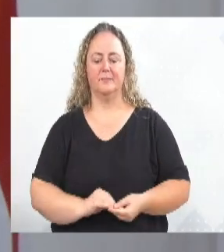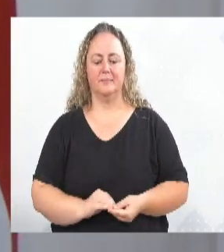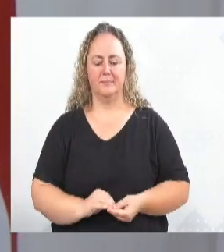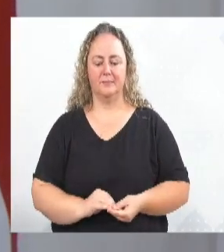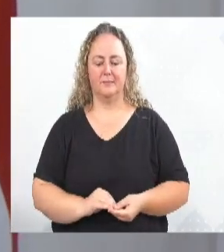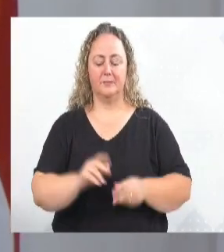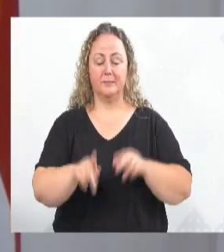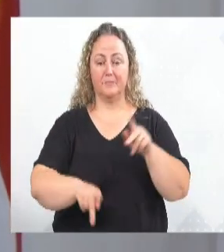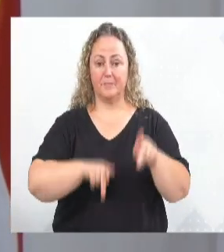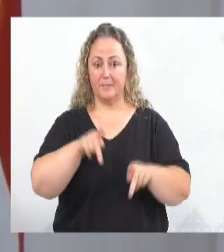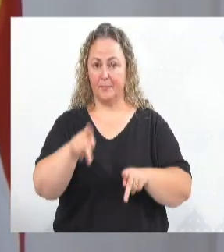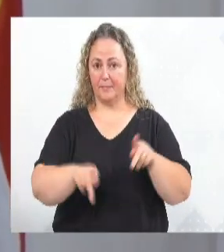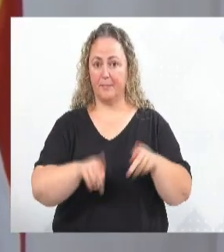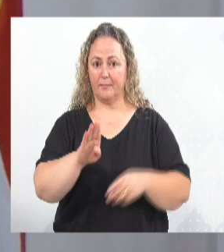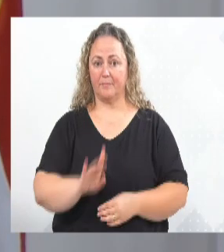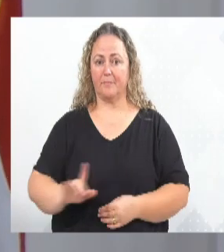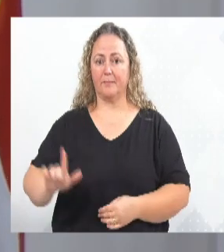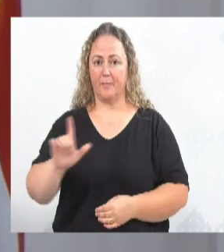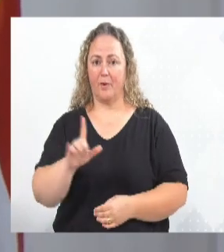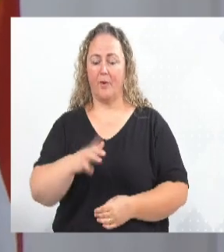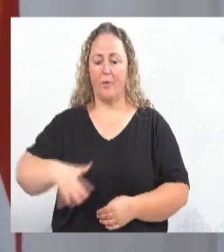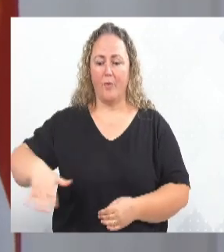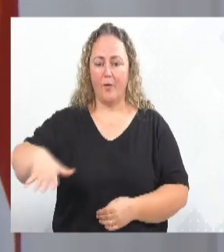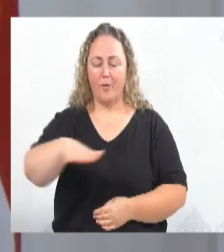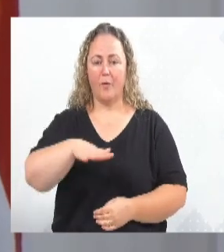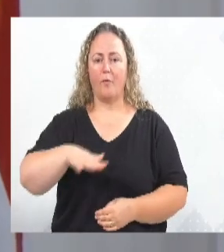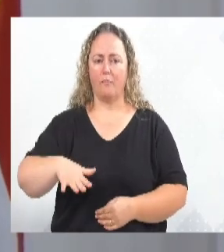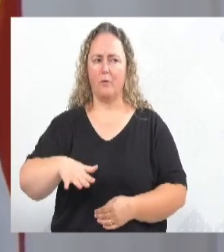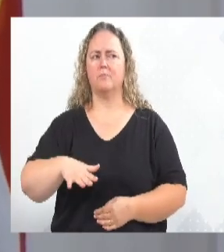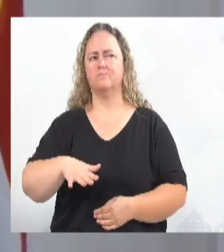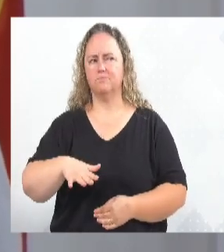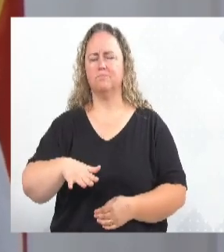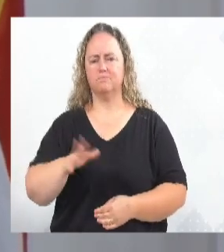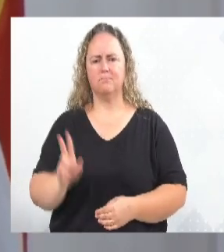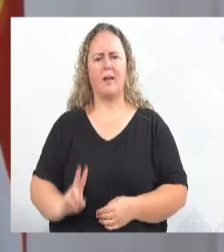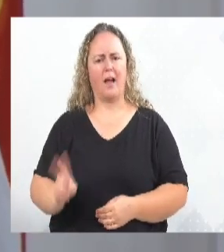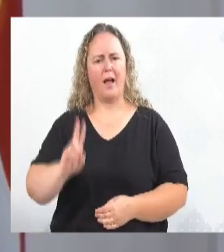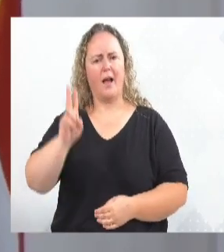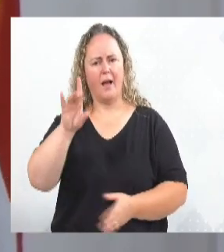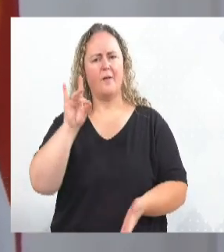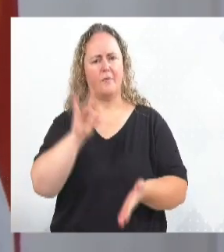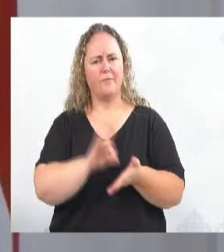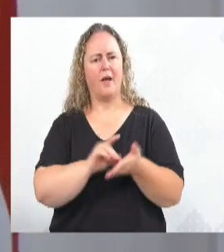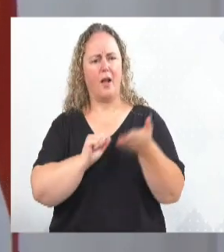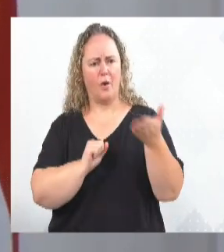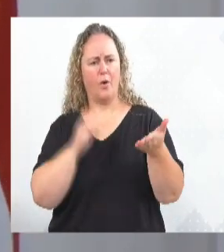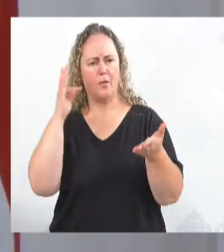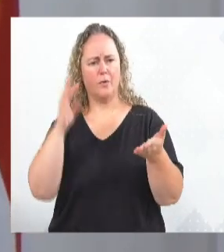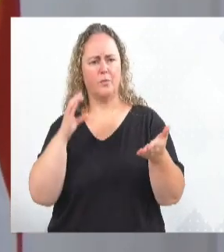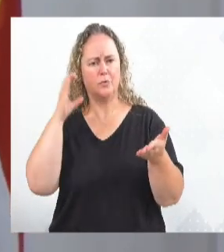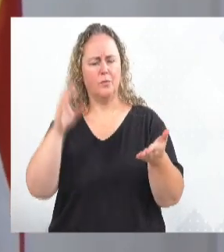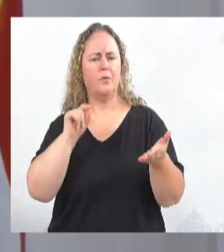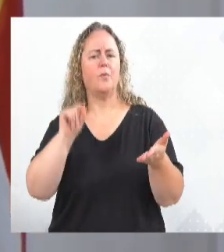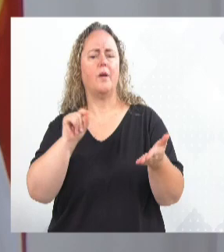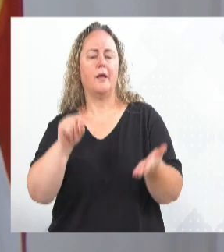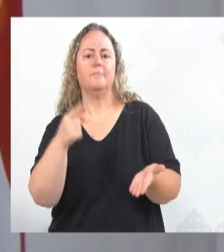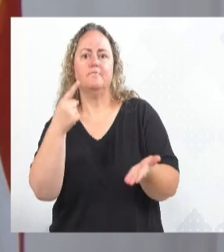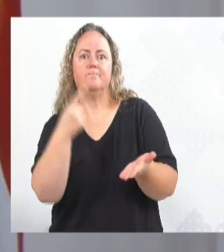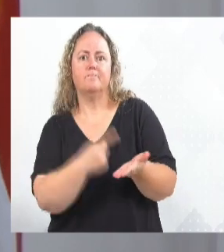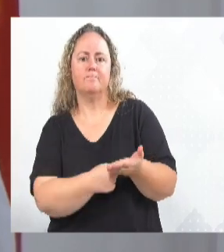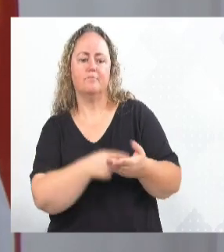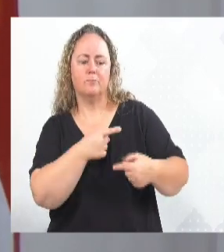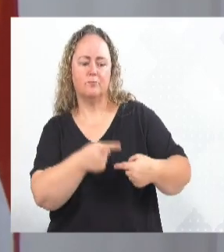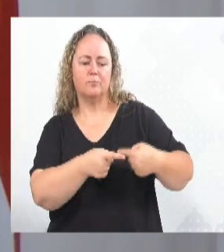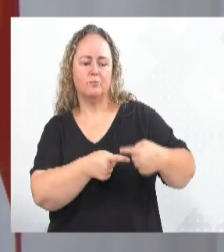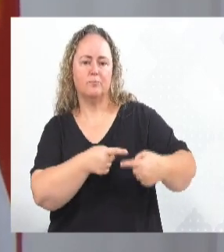a população de Blumenau e da nossa região aqui do Vale do Itajaí valorizam, vereador Tuca, é o compromisso com as próximas